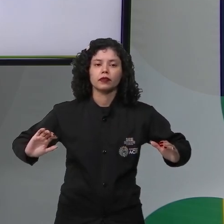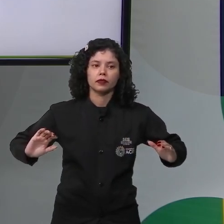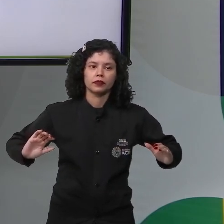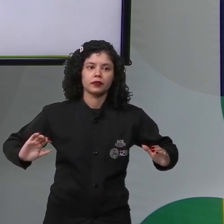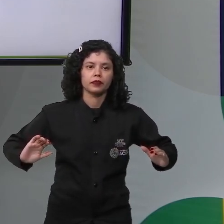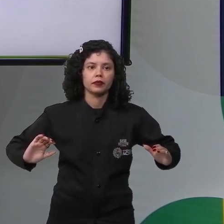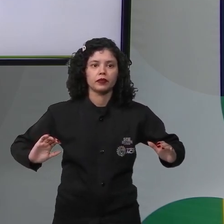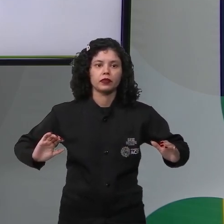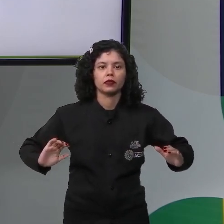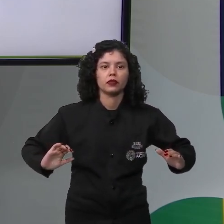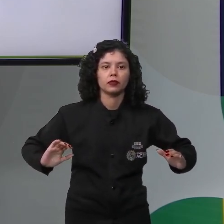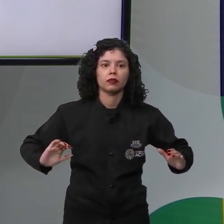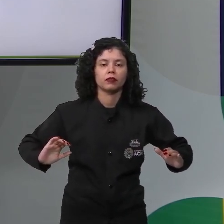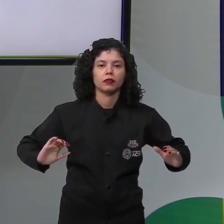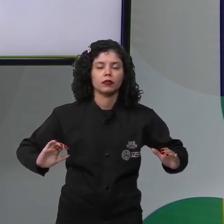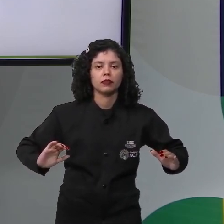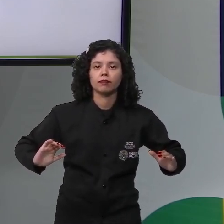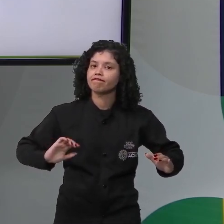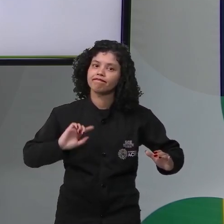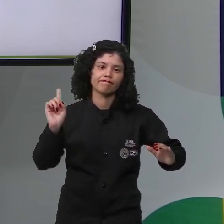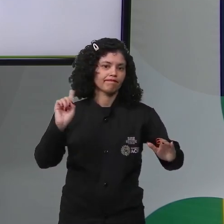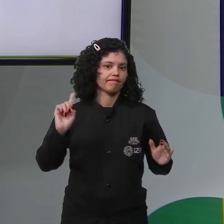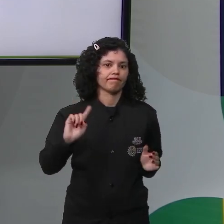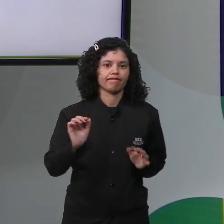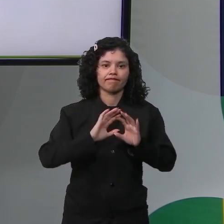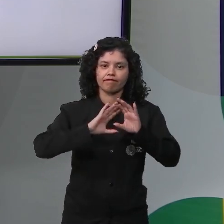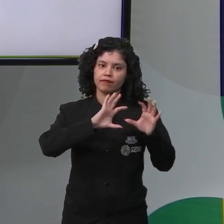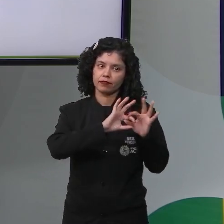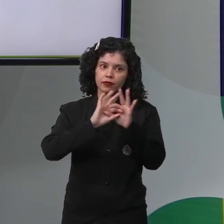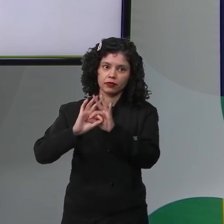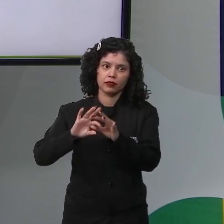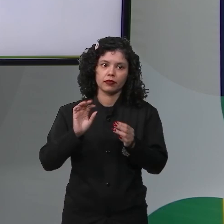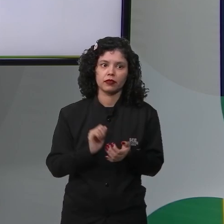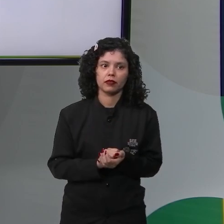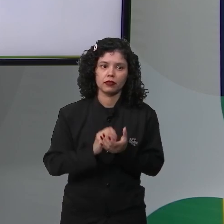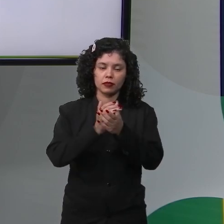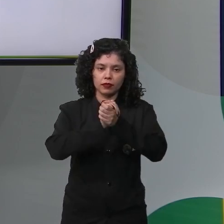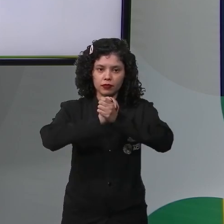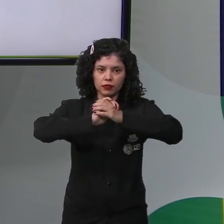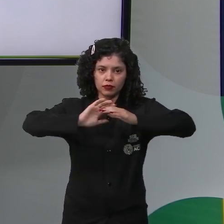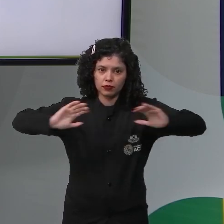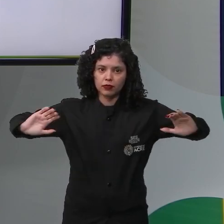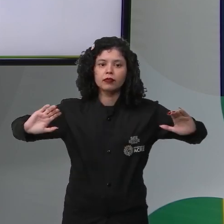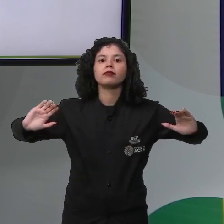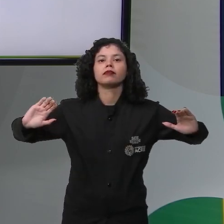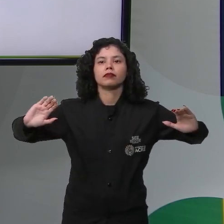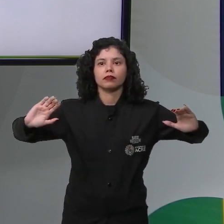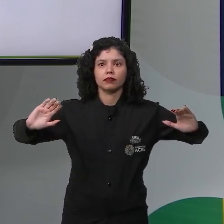uma família que está coesa? Não. É uma família que ela está se